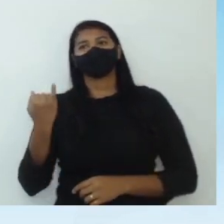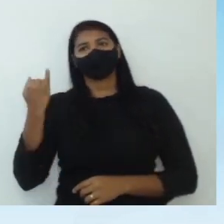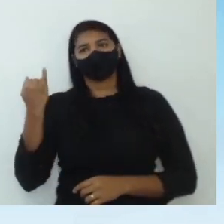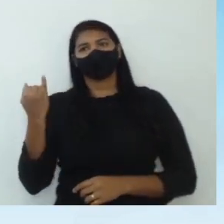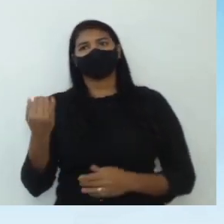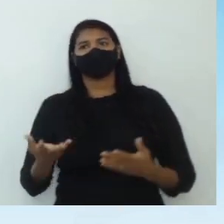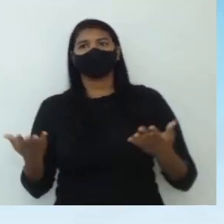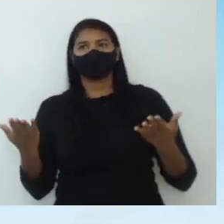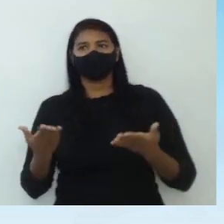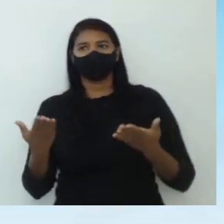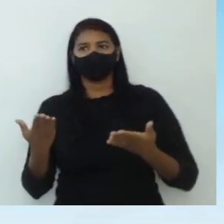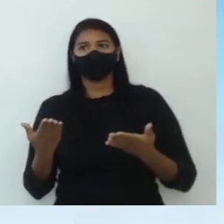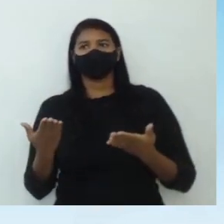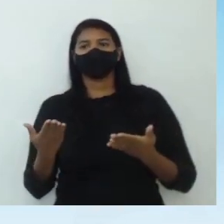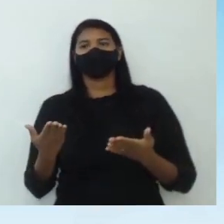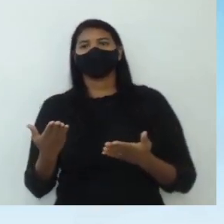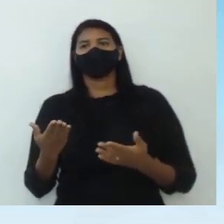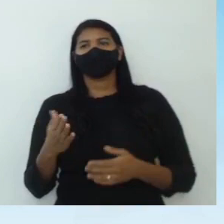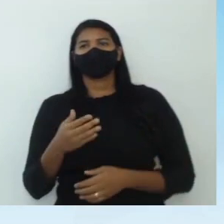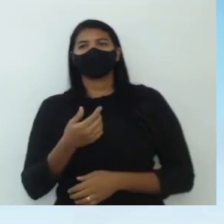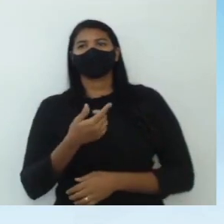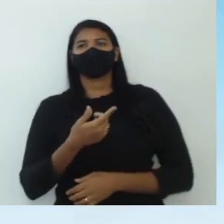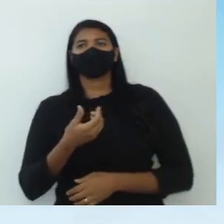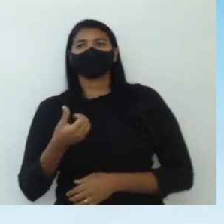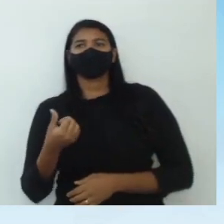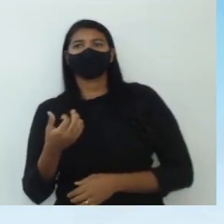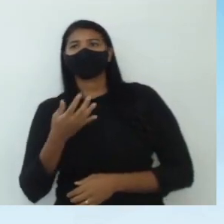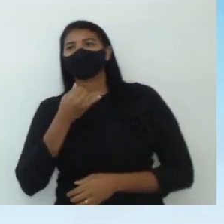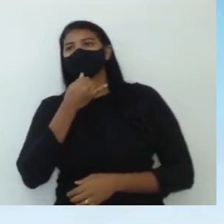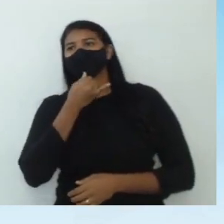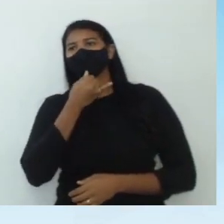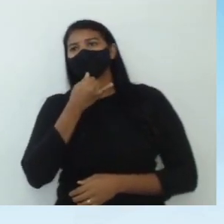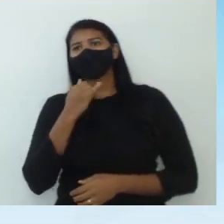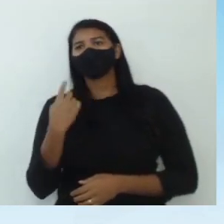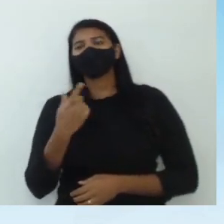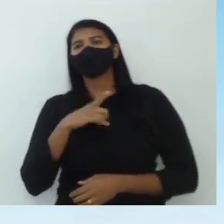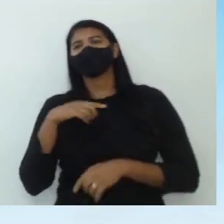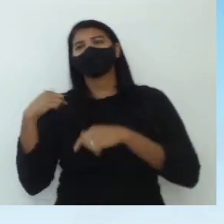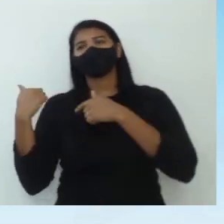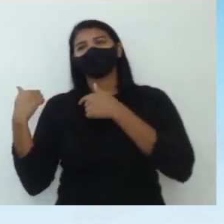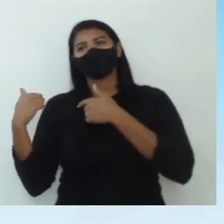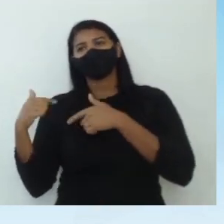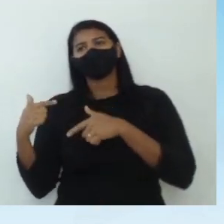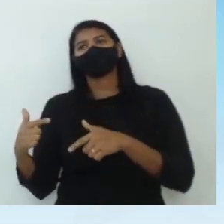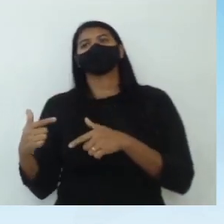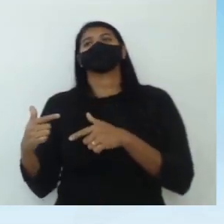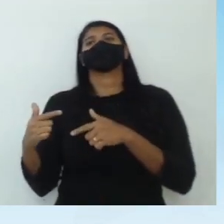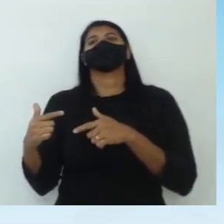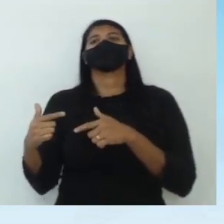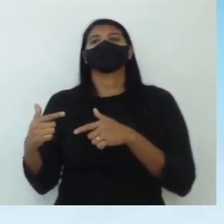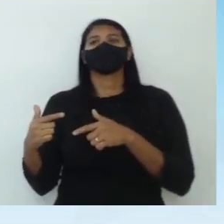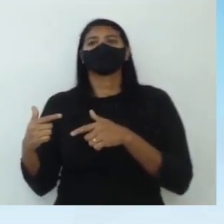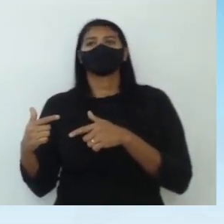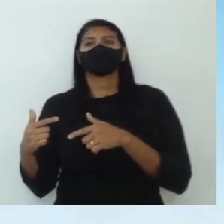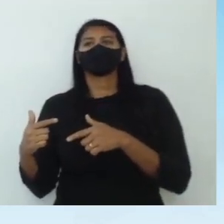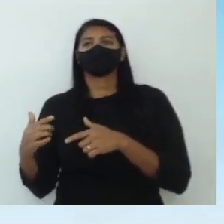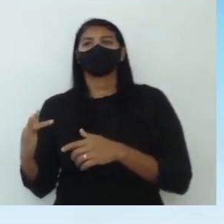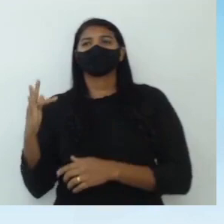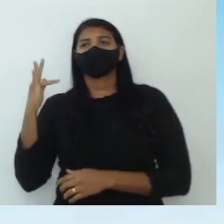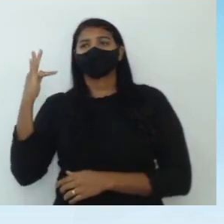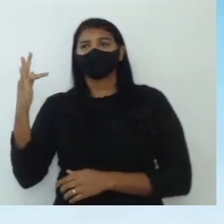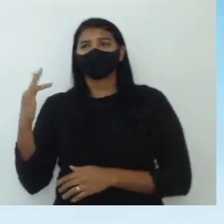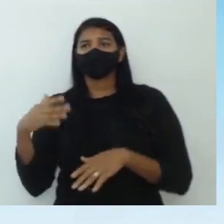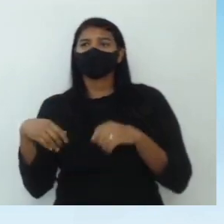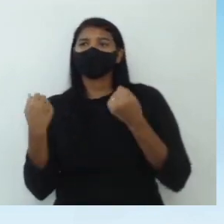nós temos a COP26, por exemplo, né? E a gente precisa trabalhar muito essa questão, porque nosso futuro depende disso.